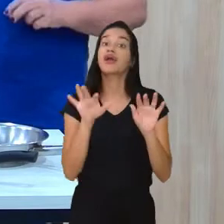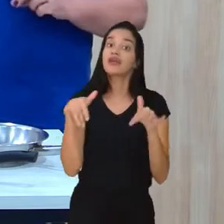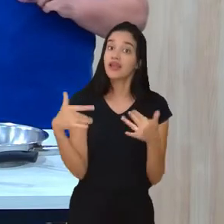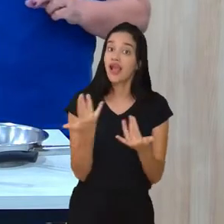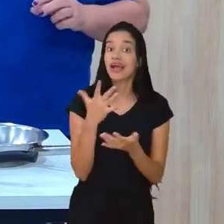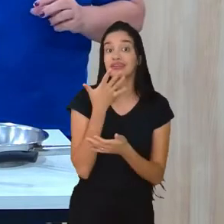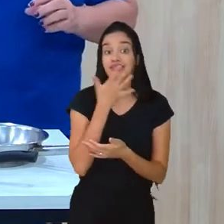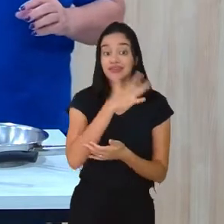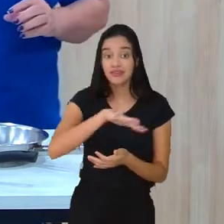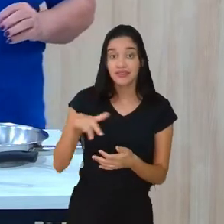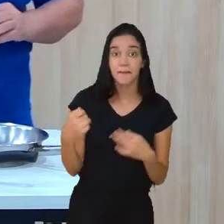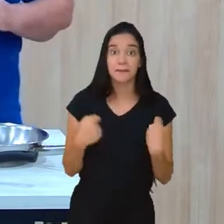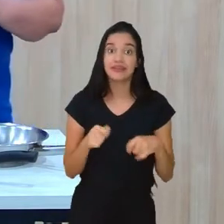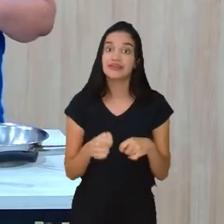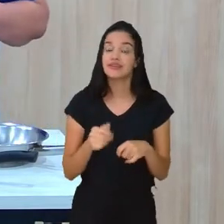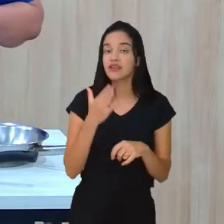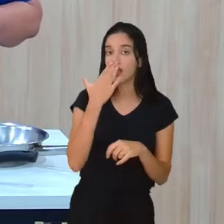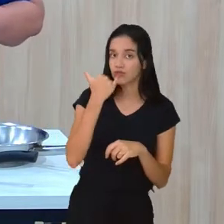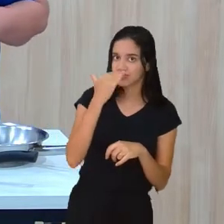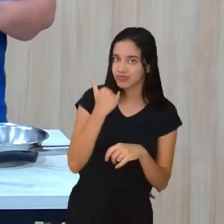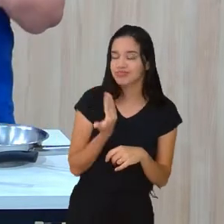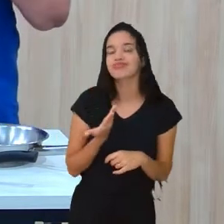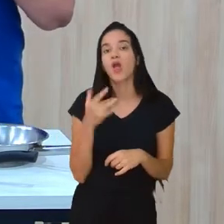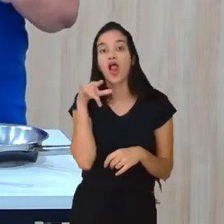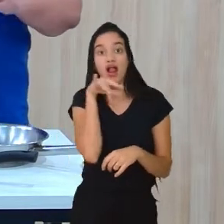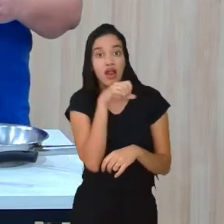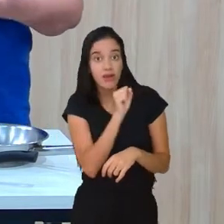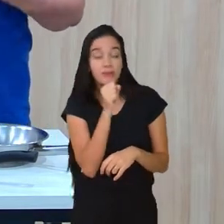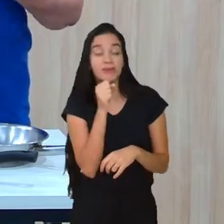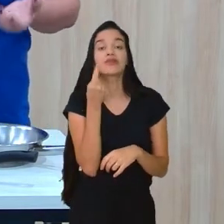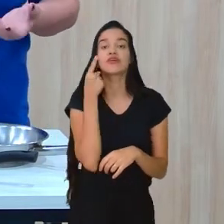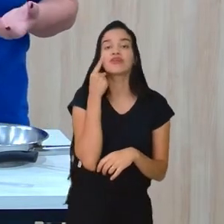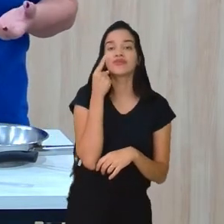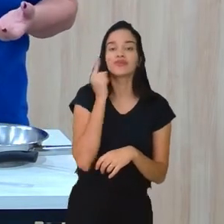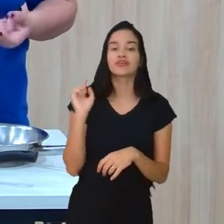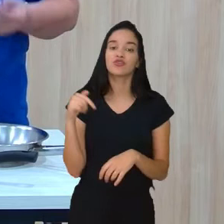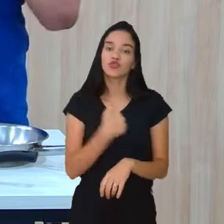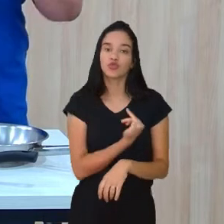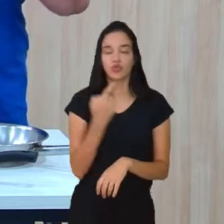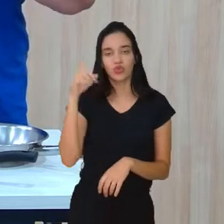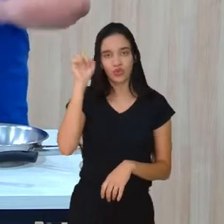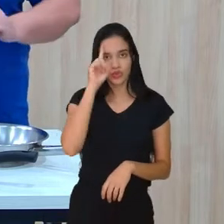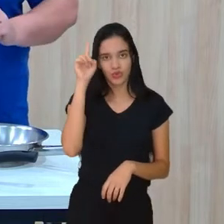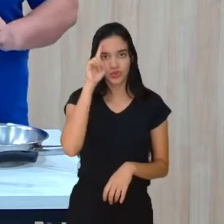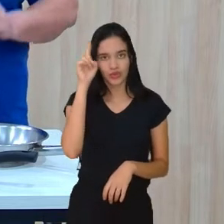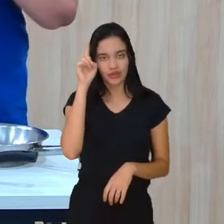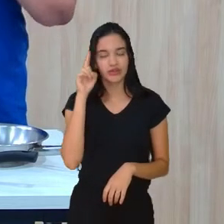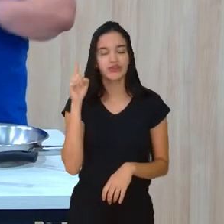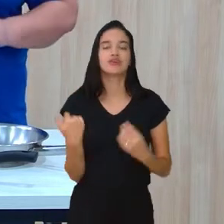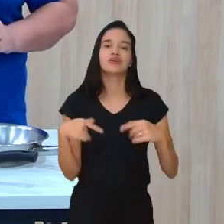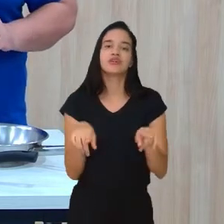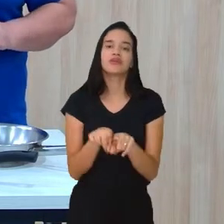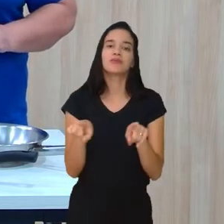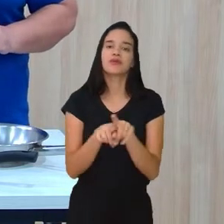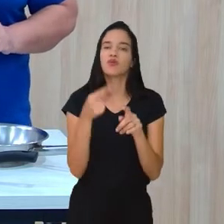isso logo, né? Então, vejam aí essa questão do nosso dia a dia, que tem a ver também com uma perguntinha que eu vou